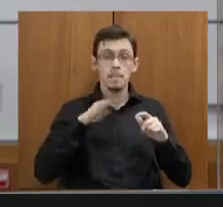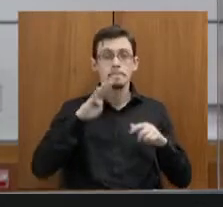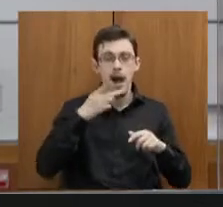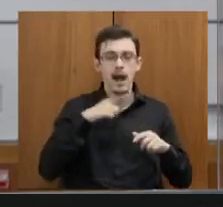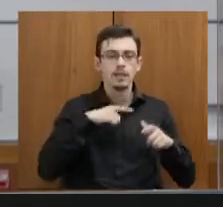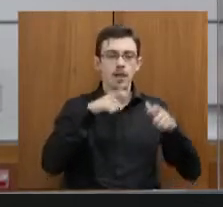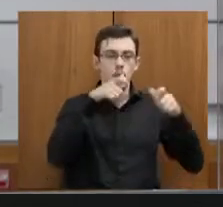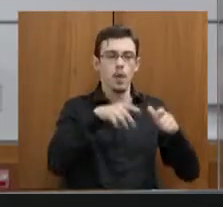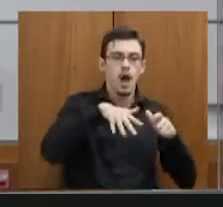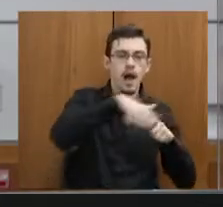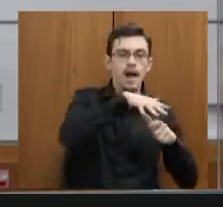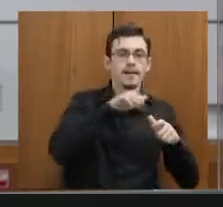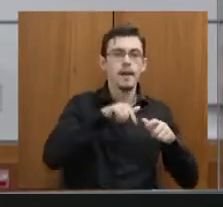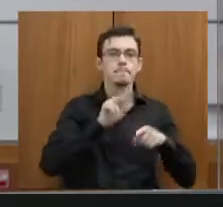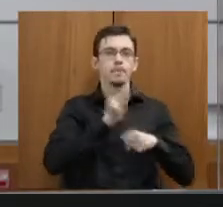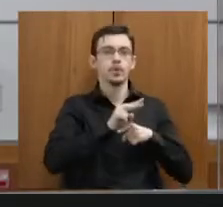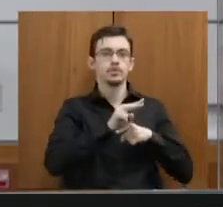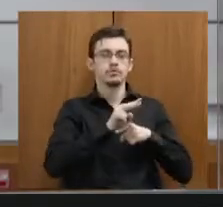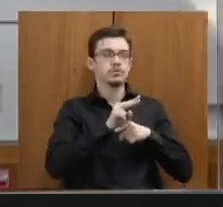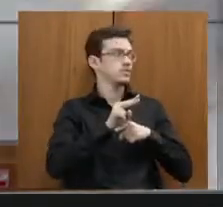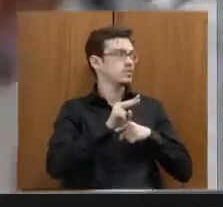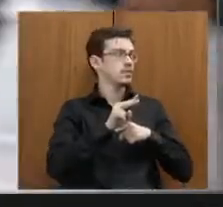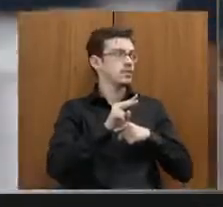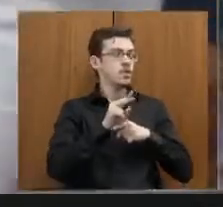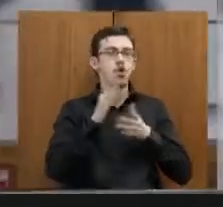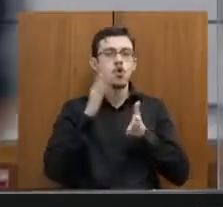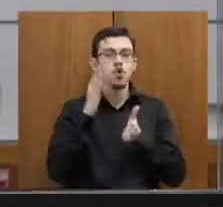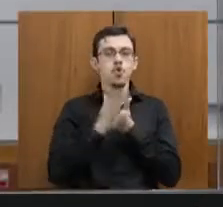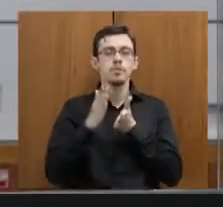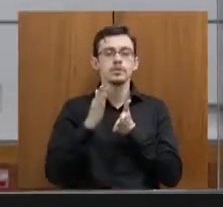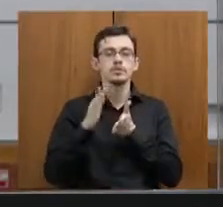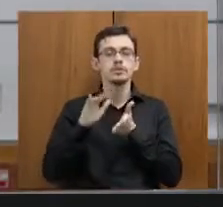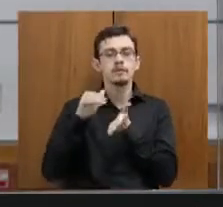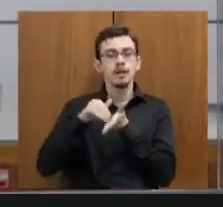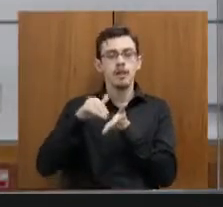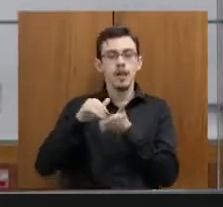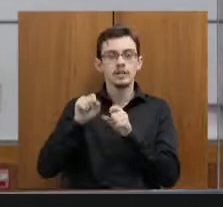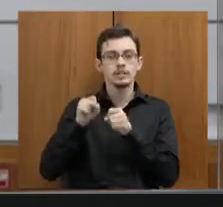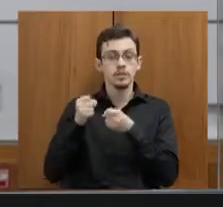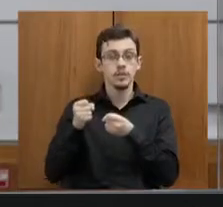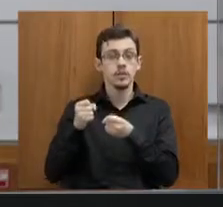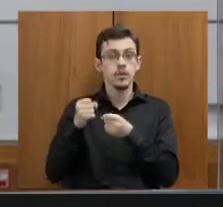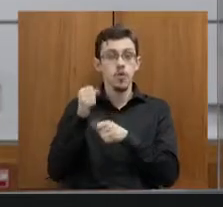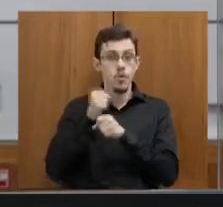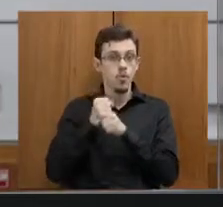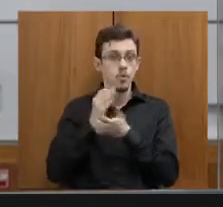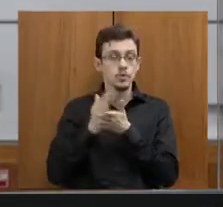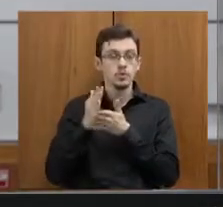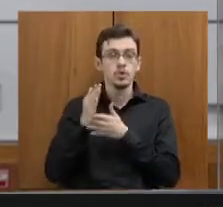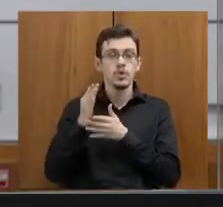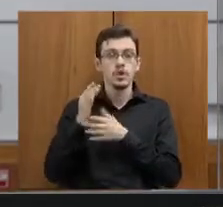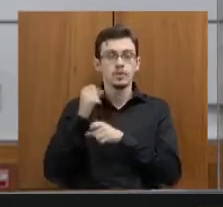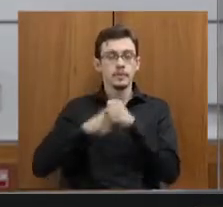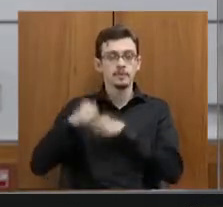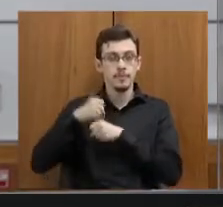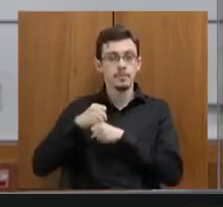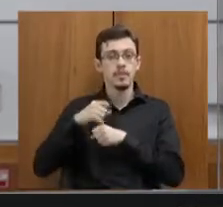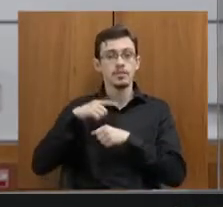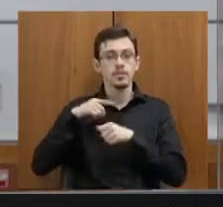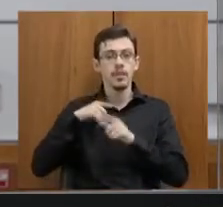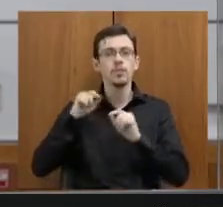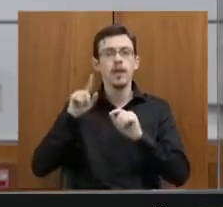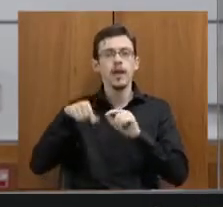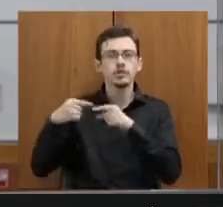que nasceu na Secretaria de Segurança Municipal de prevenção Desde o ano passado essa rede ela acontece a